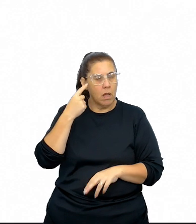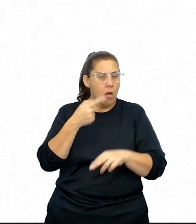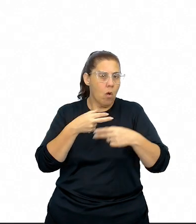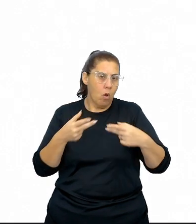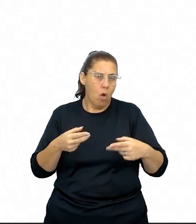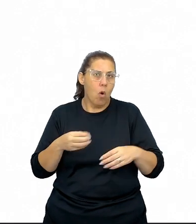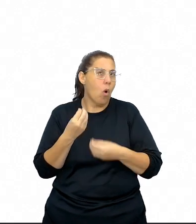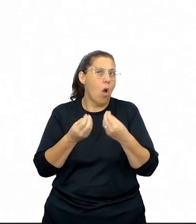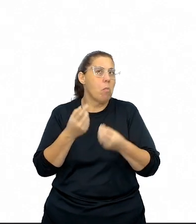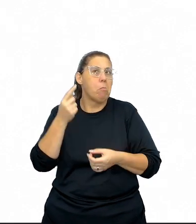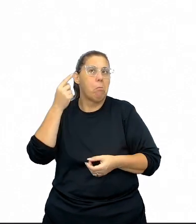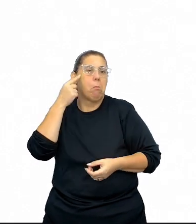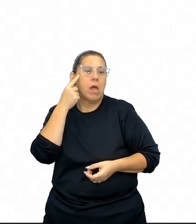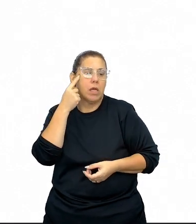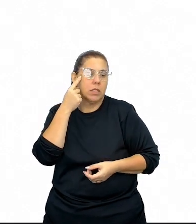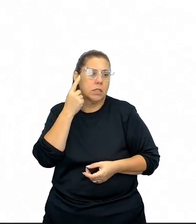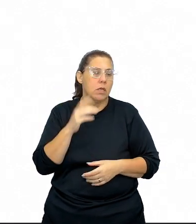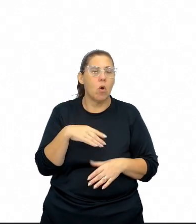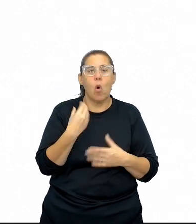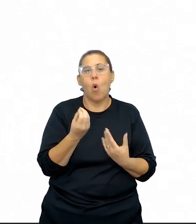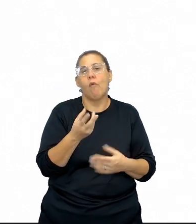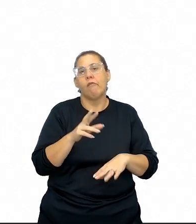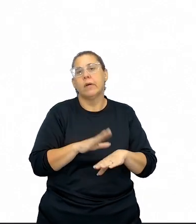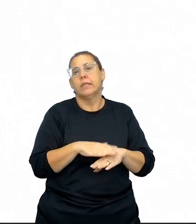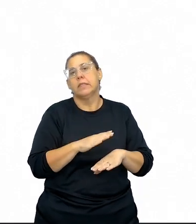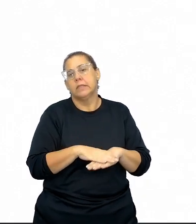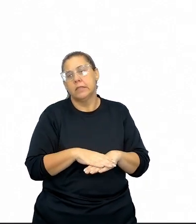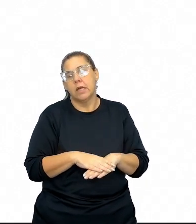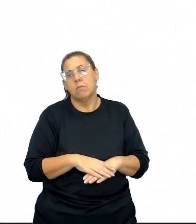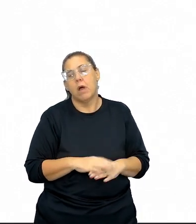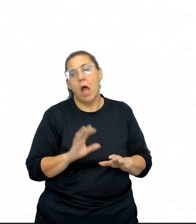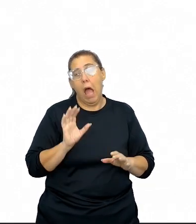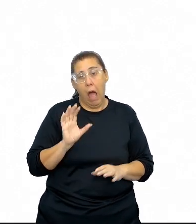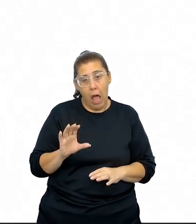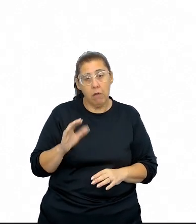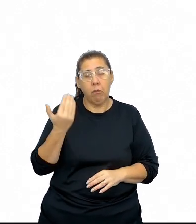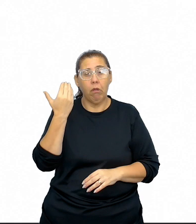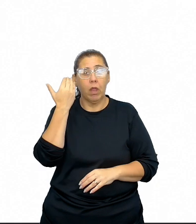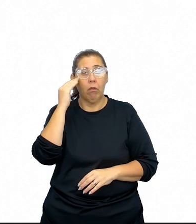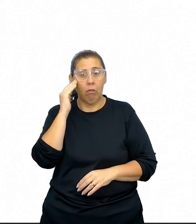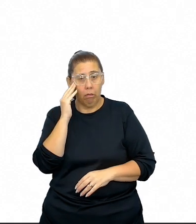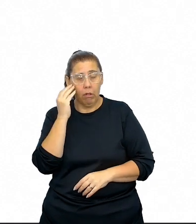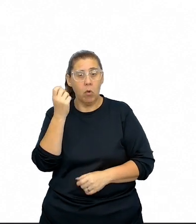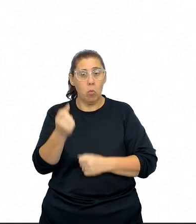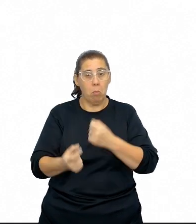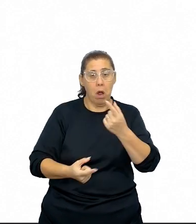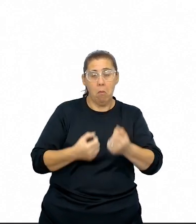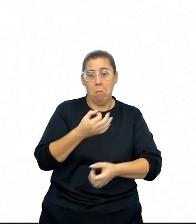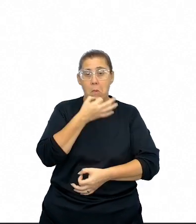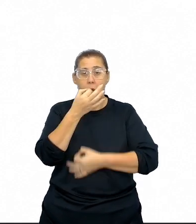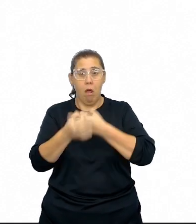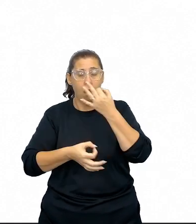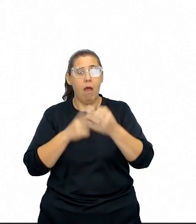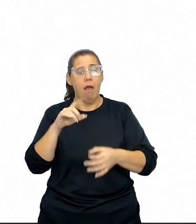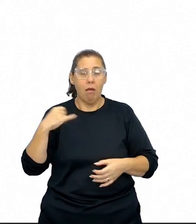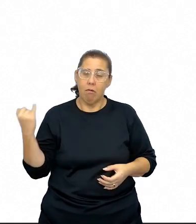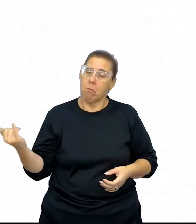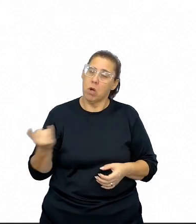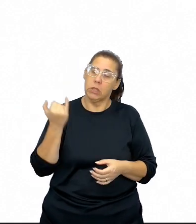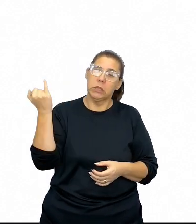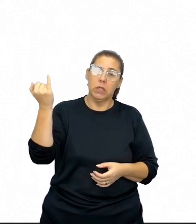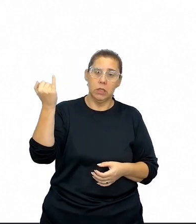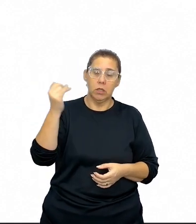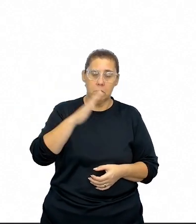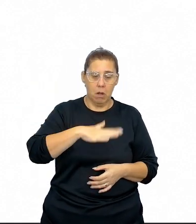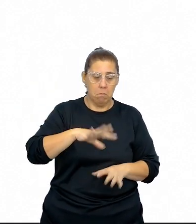o que pensamos ou sobre o que fazemos. Assim, compreender a argumentação é importante tanto